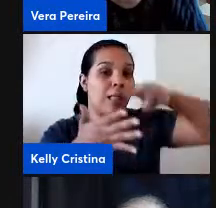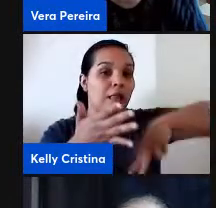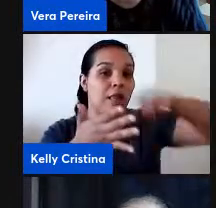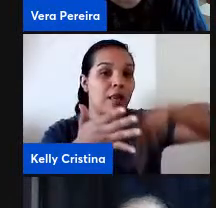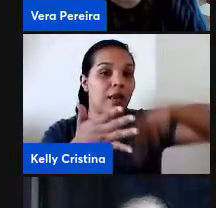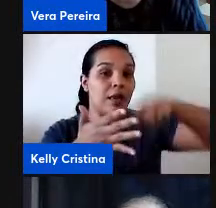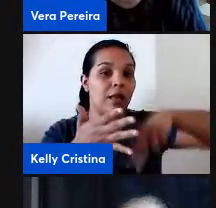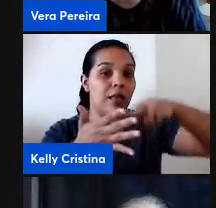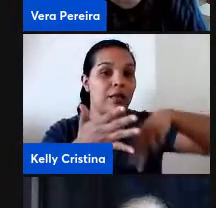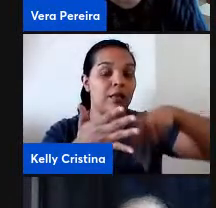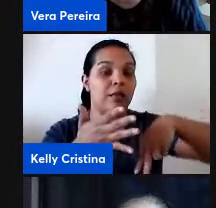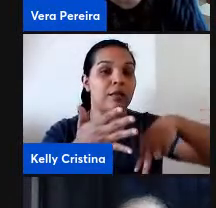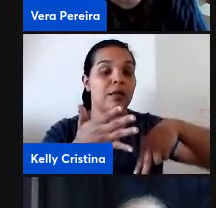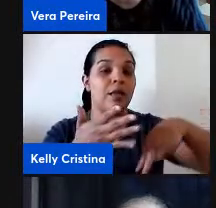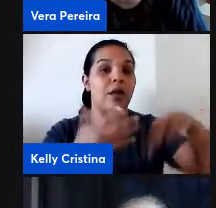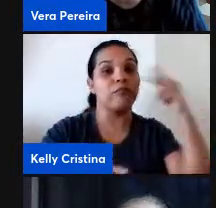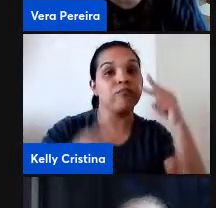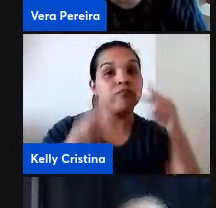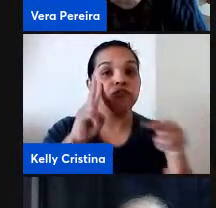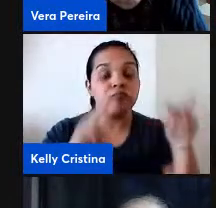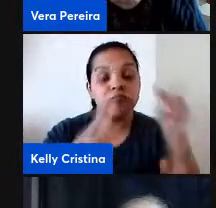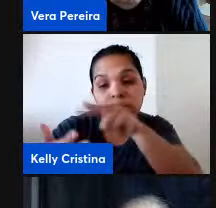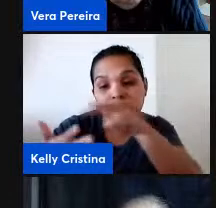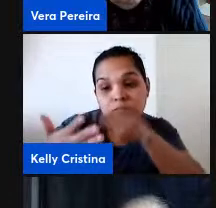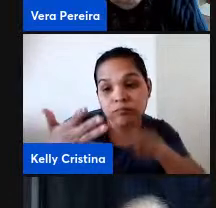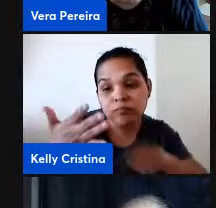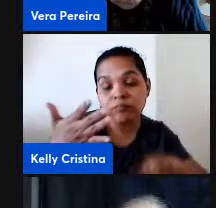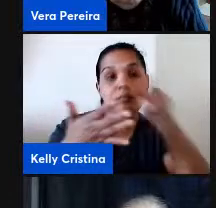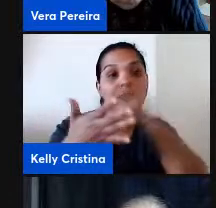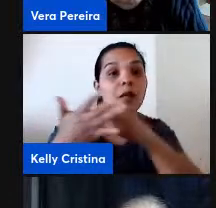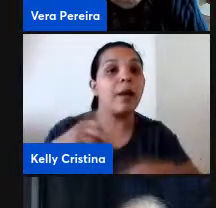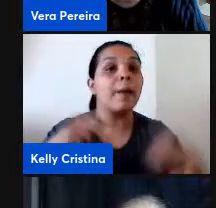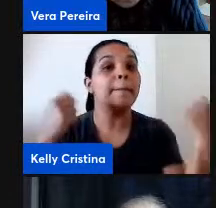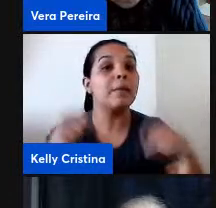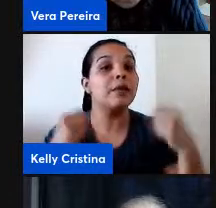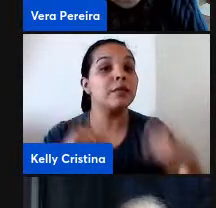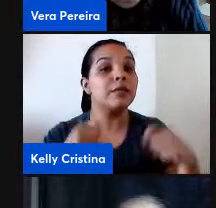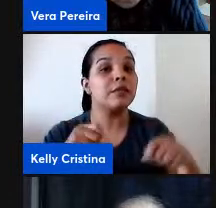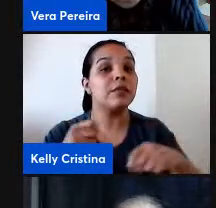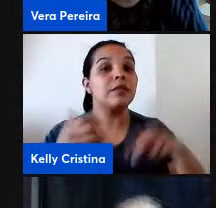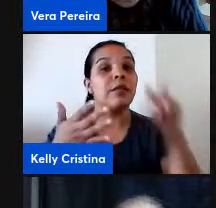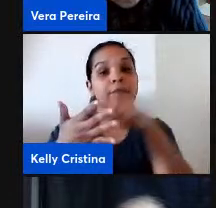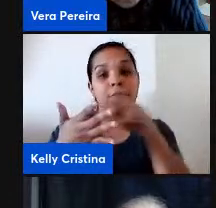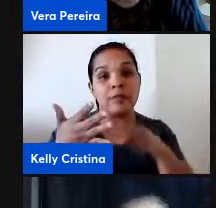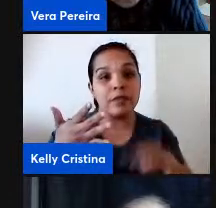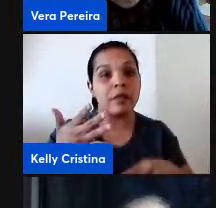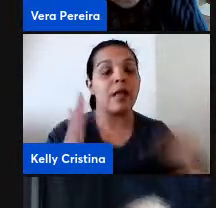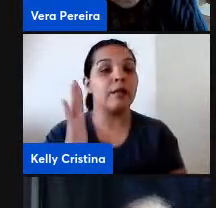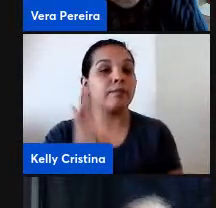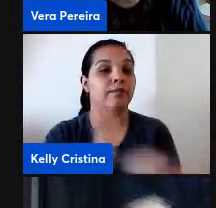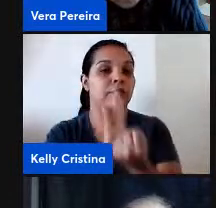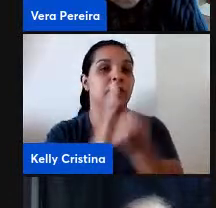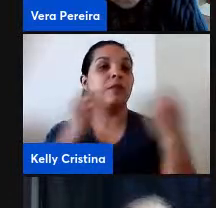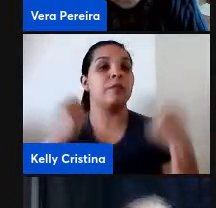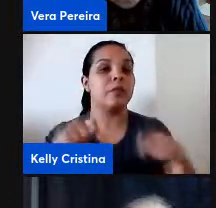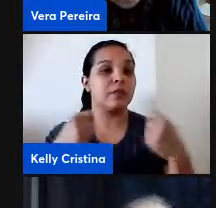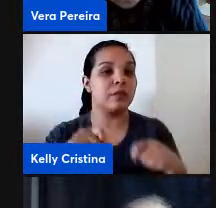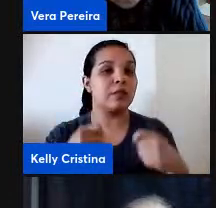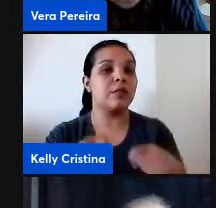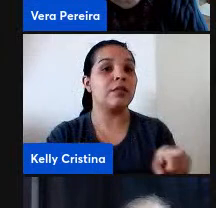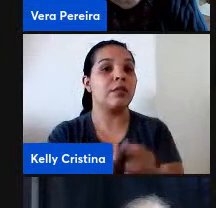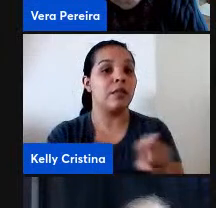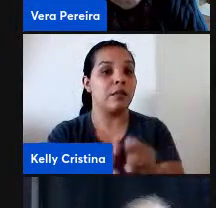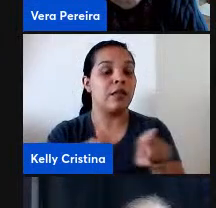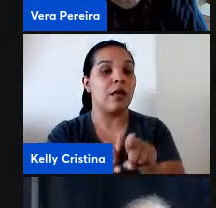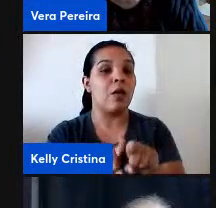entra pelos olhos, porque a gente precisa enxergar as marcas. E quando ela entra